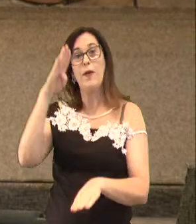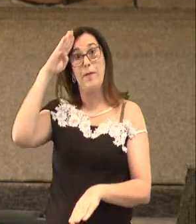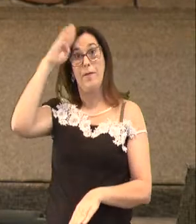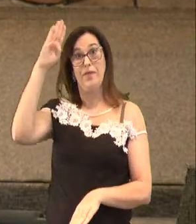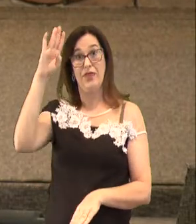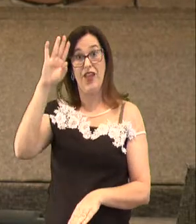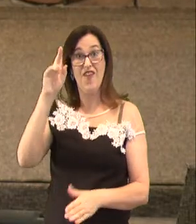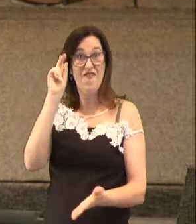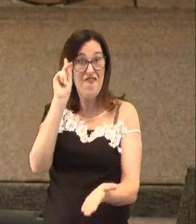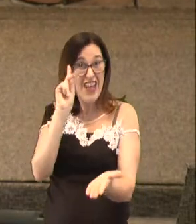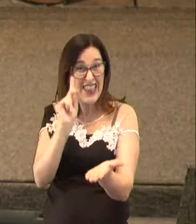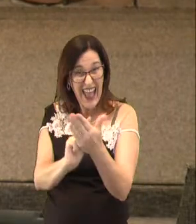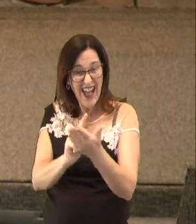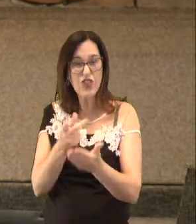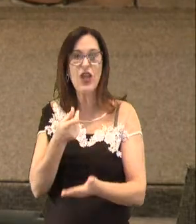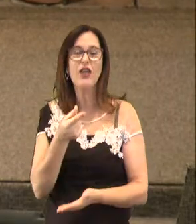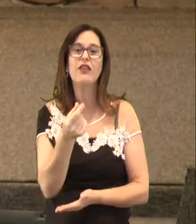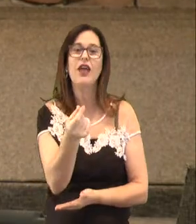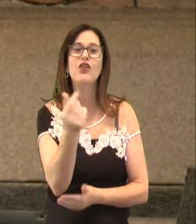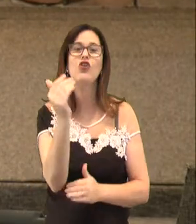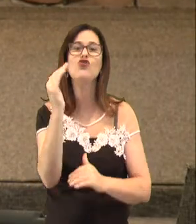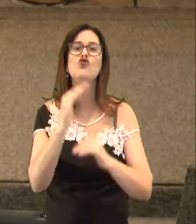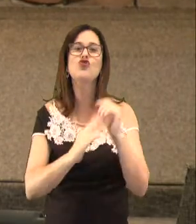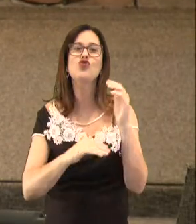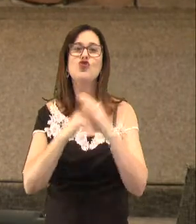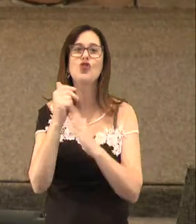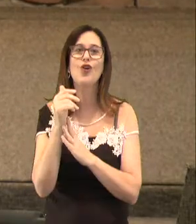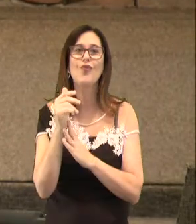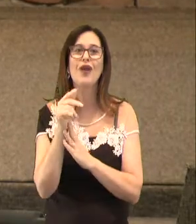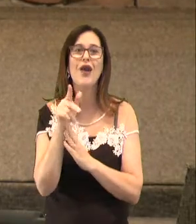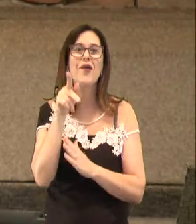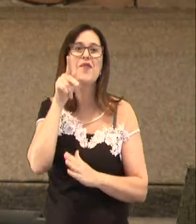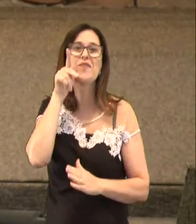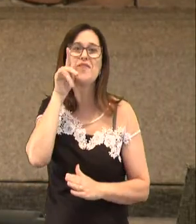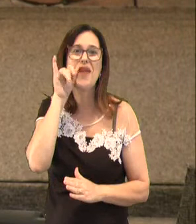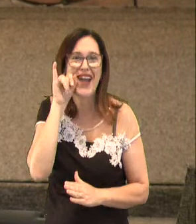primeira verdade eterna é sobre a paternidade.